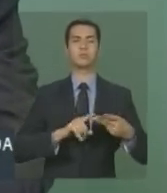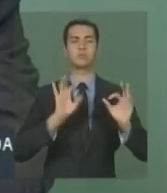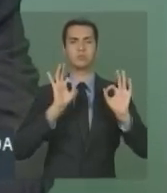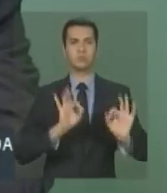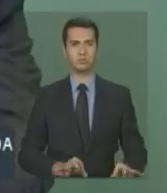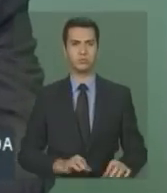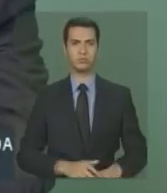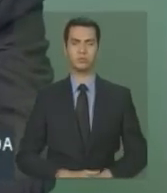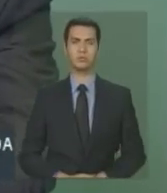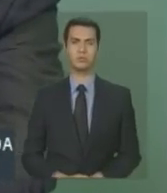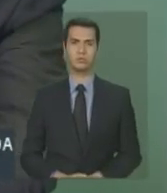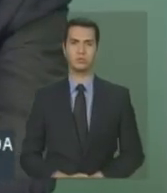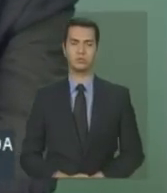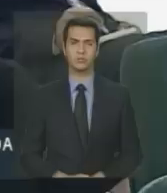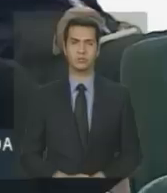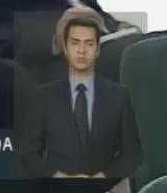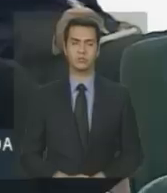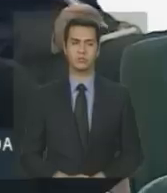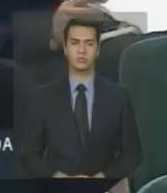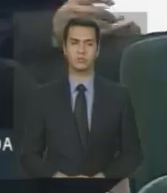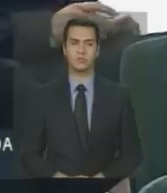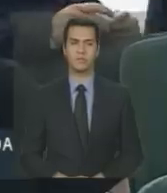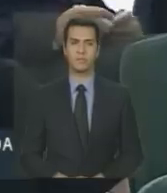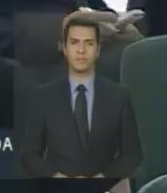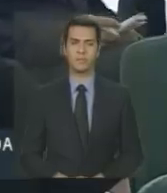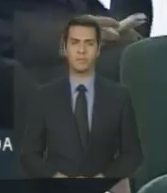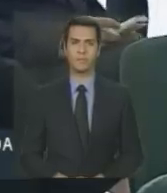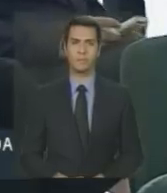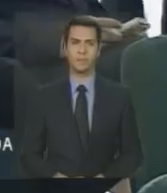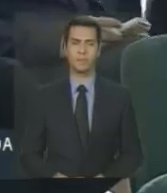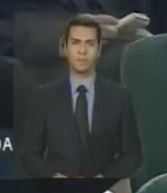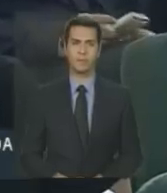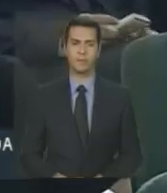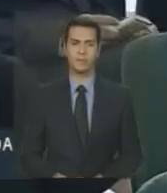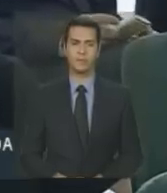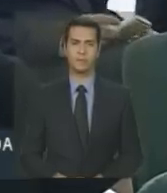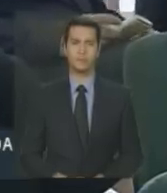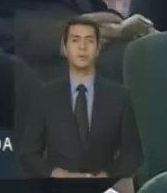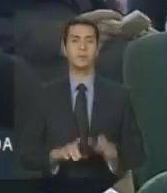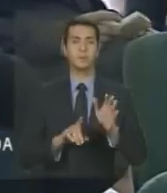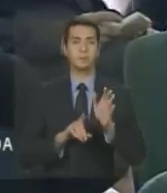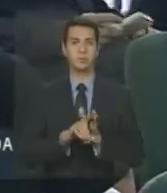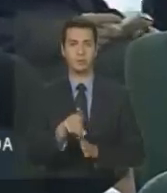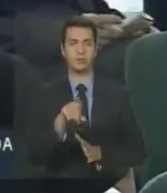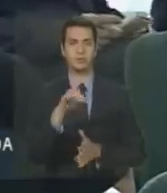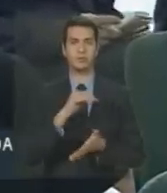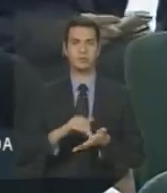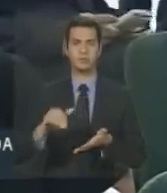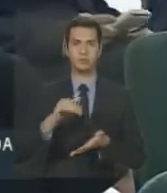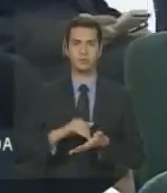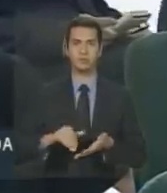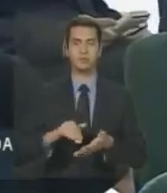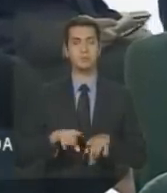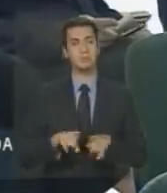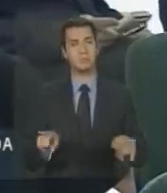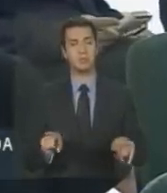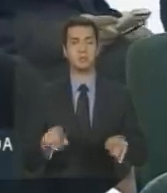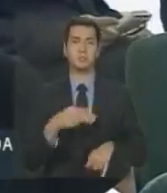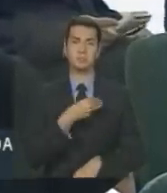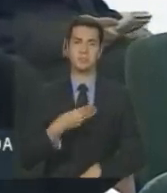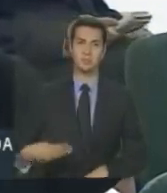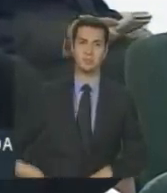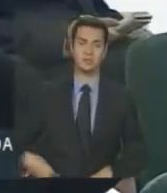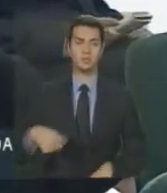daquelas instituições Ministro secretário acho que a pergunta vai mais pro secretário mas se os ministros tiverem também alguma